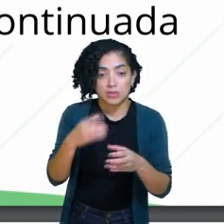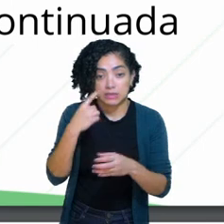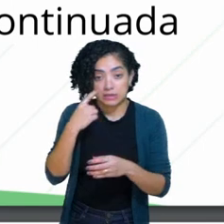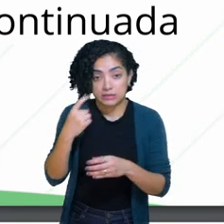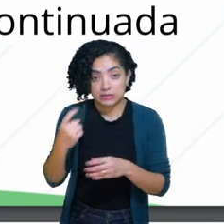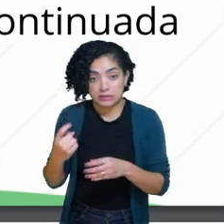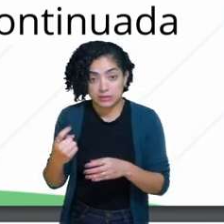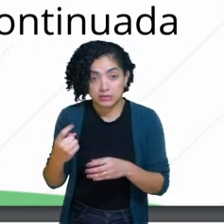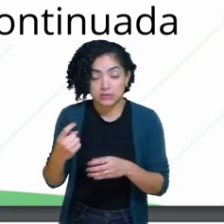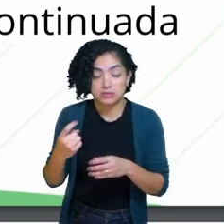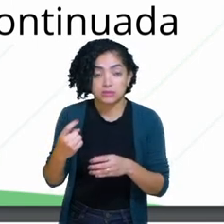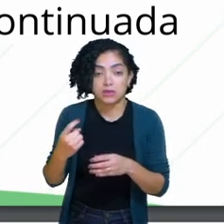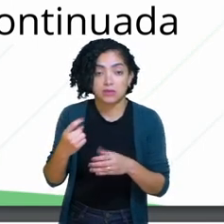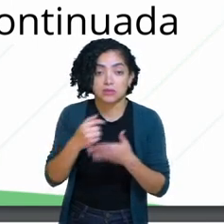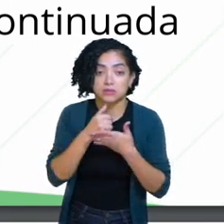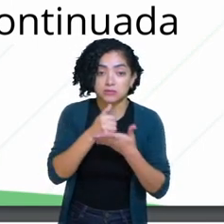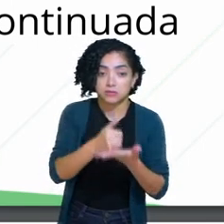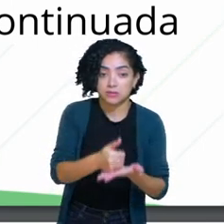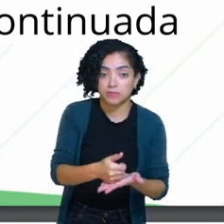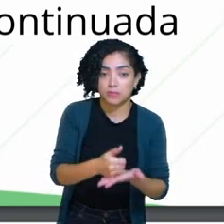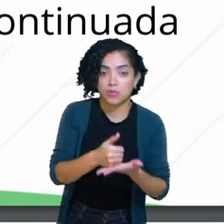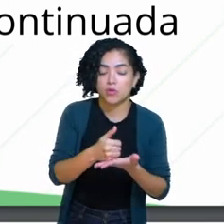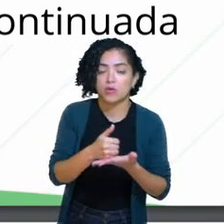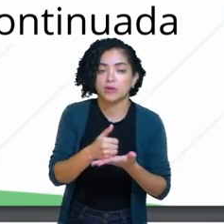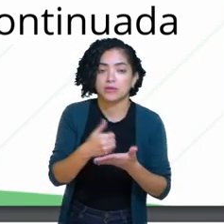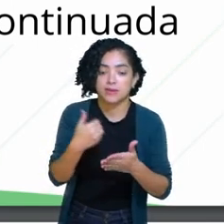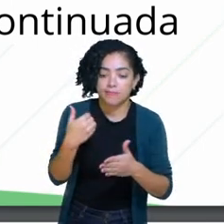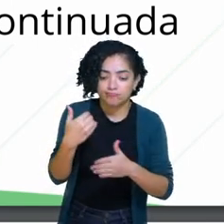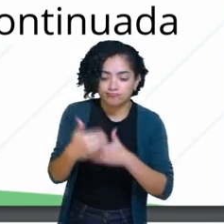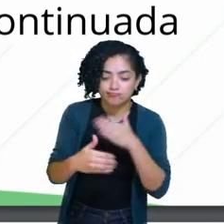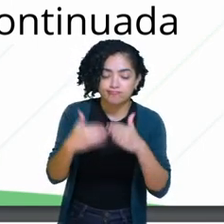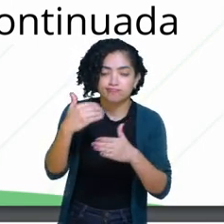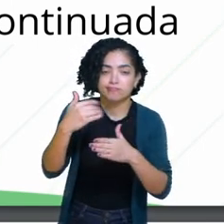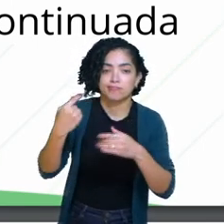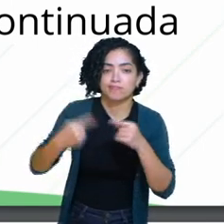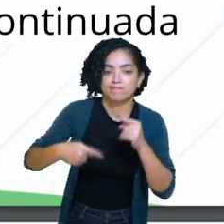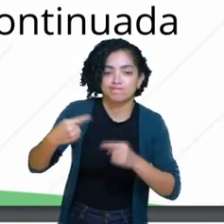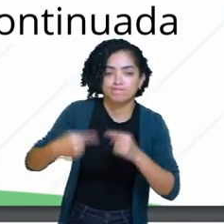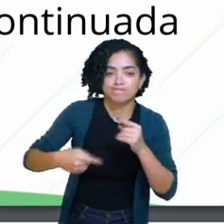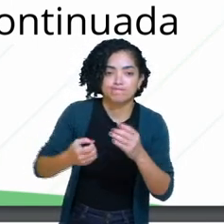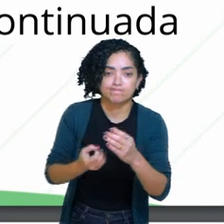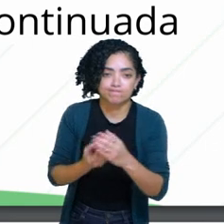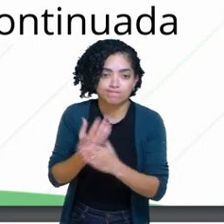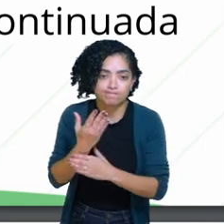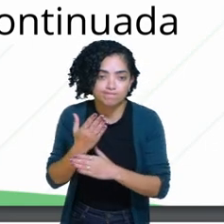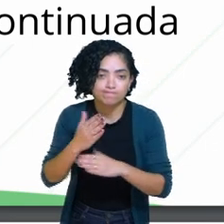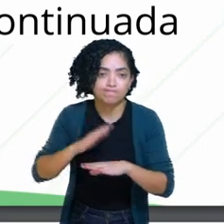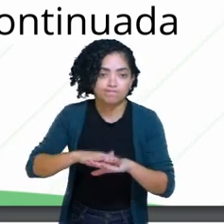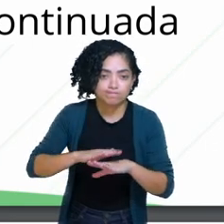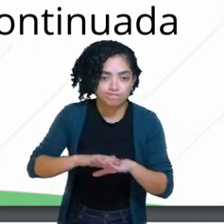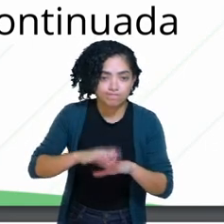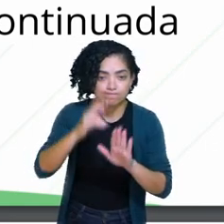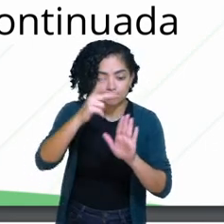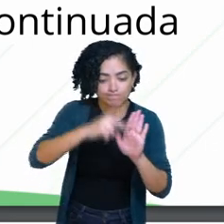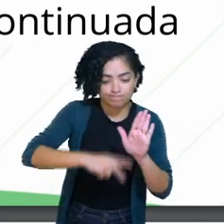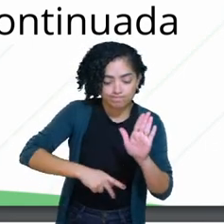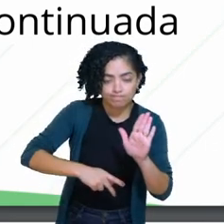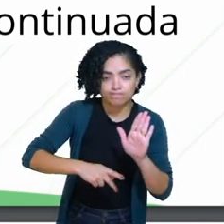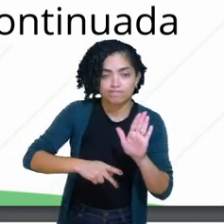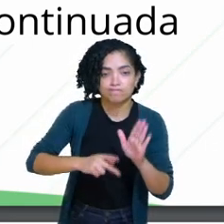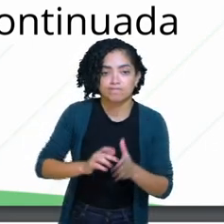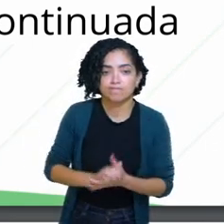que abraçam uma causa para eh avançar debater e produzir ações projetos que que tenham